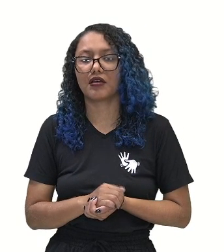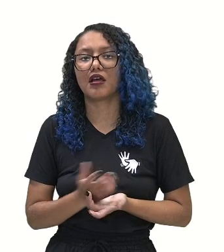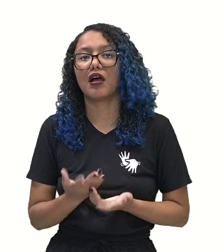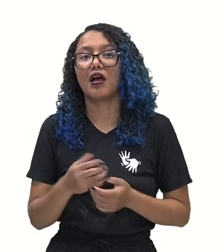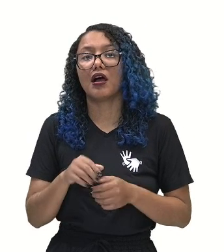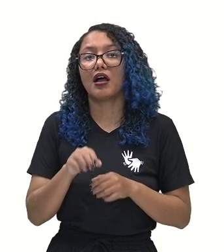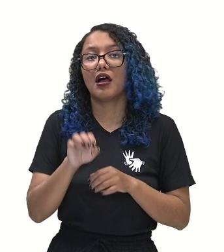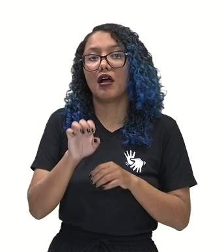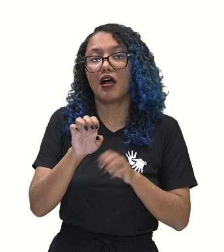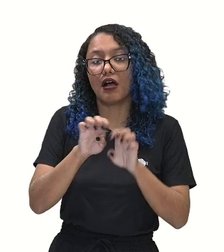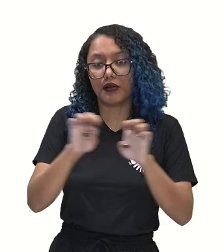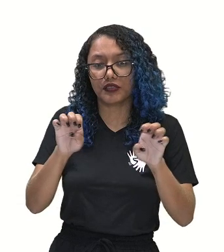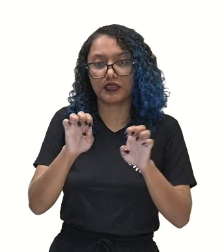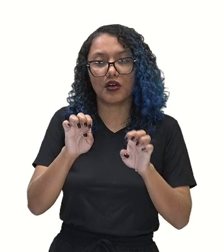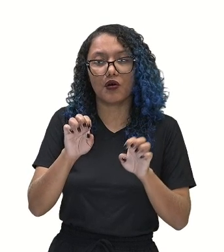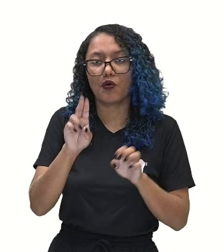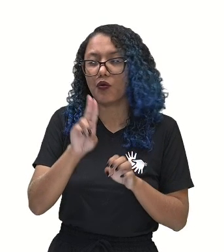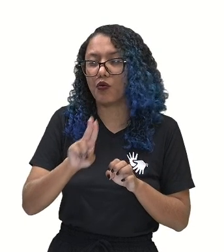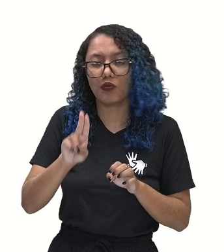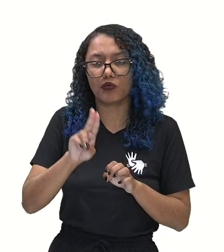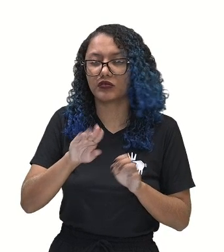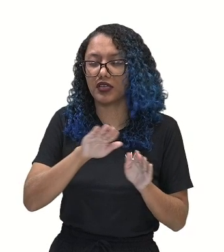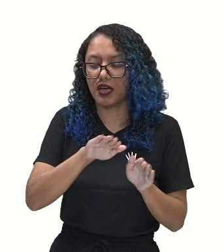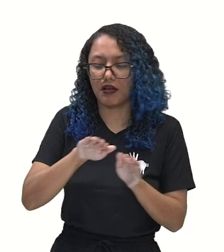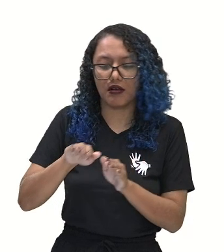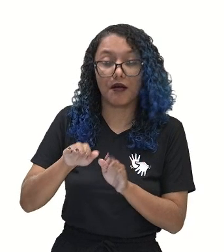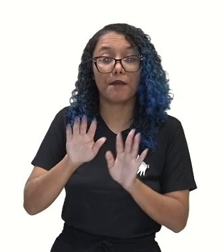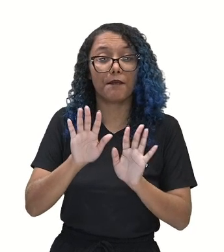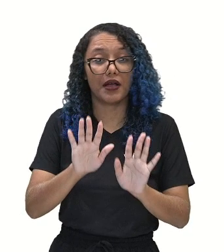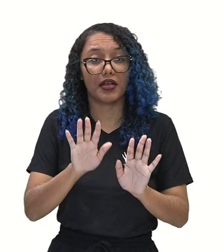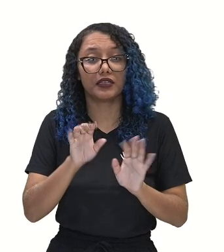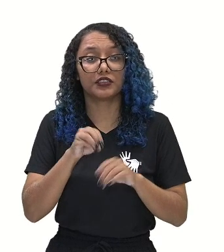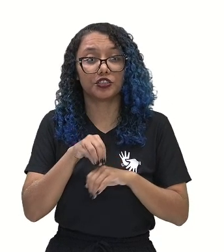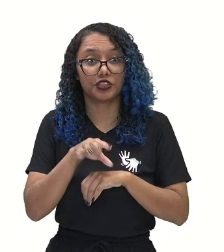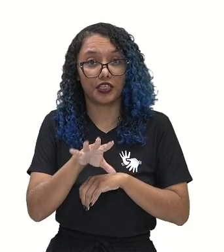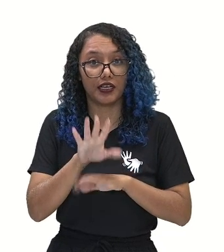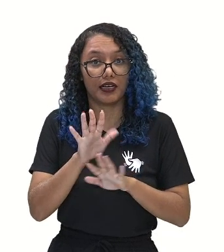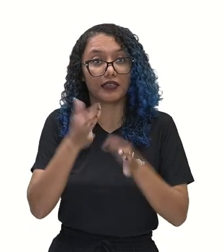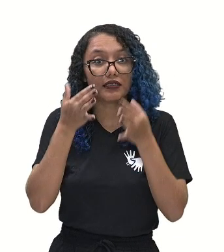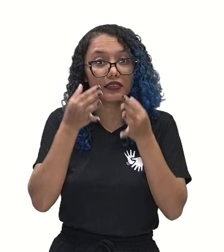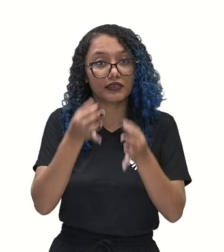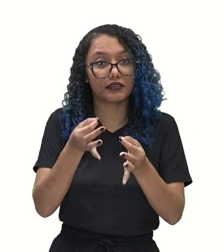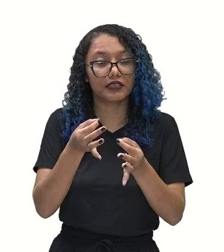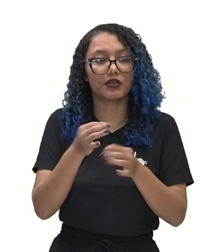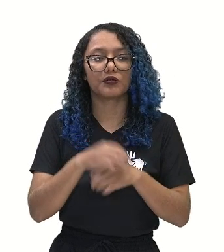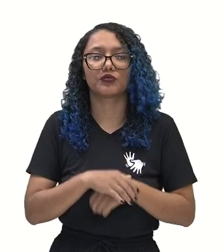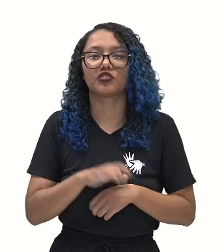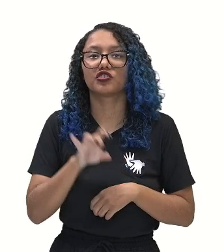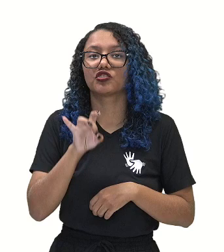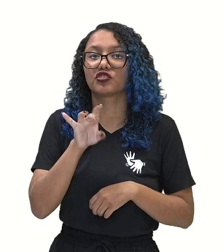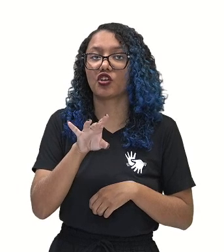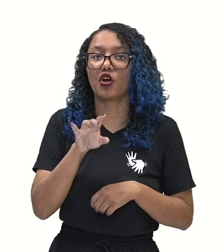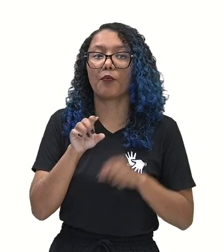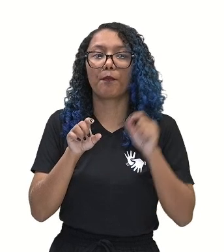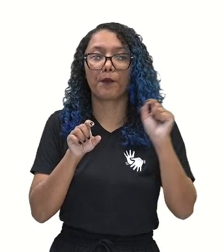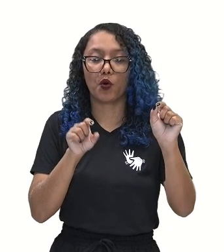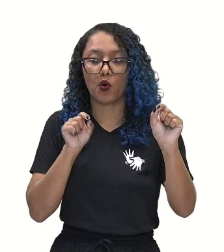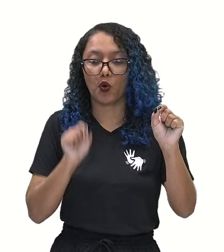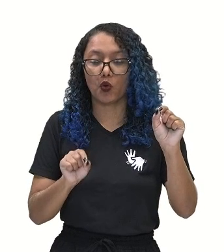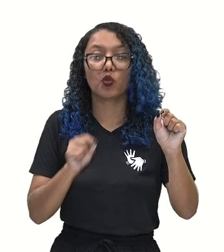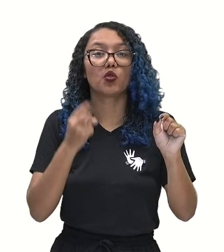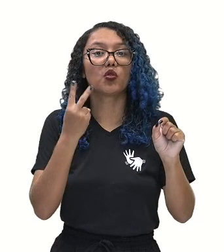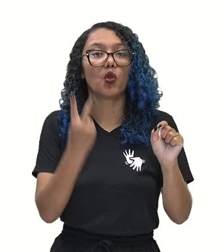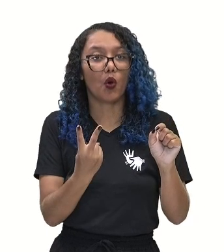teorema. Por quê? Atenção para a dica, mas essa dica só vale para a distância entre dois pontos.